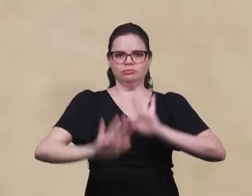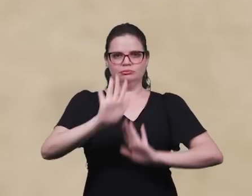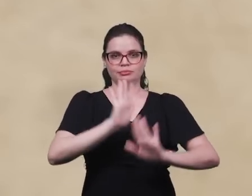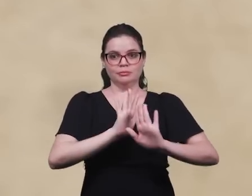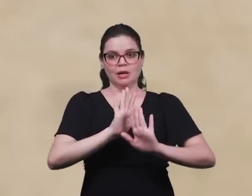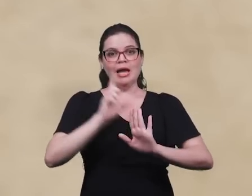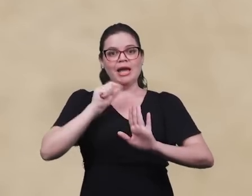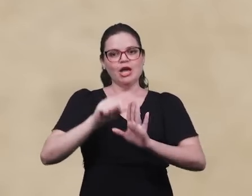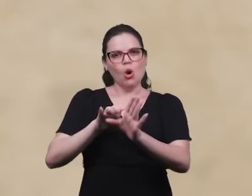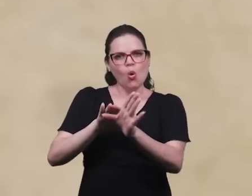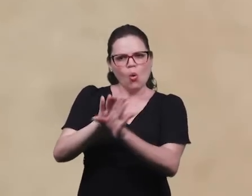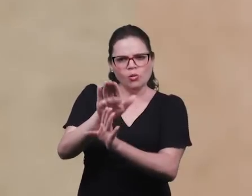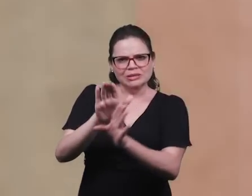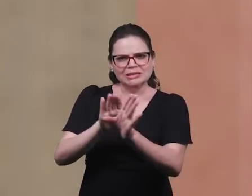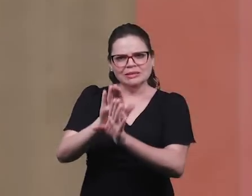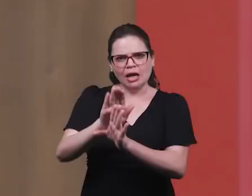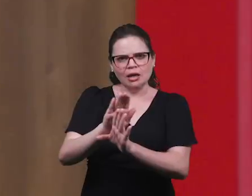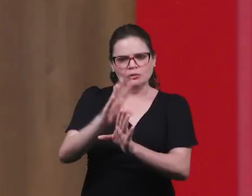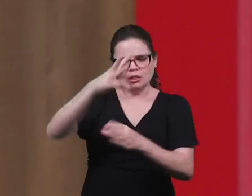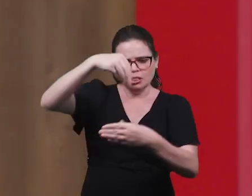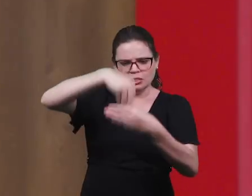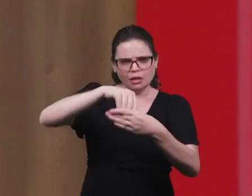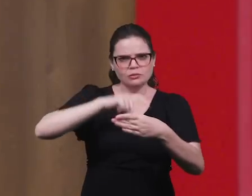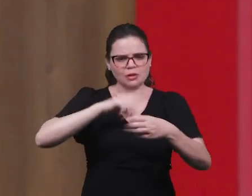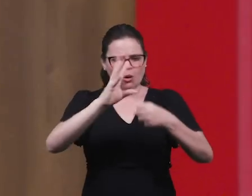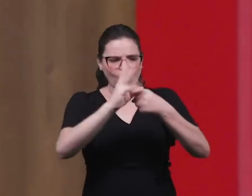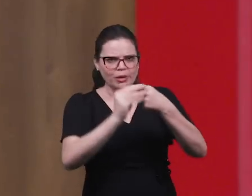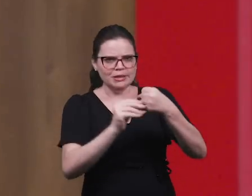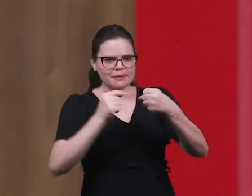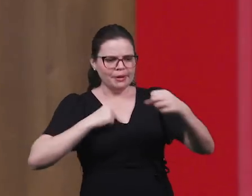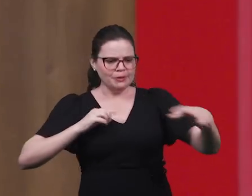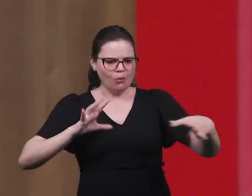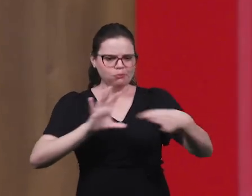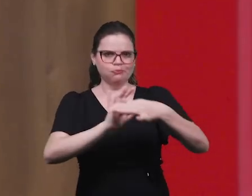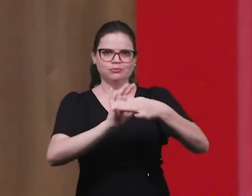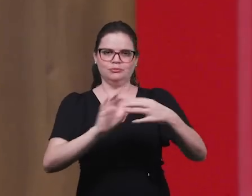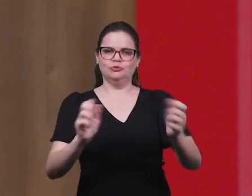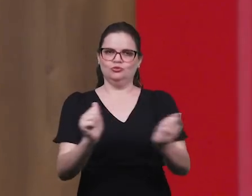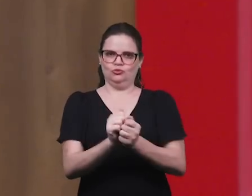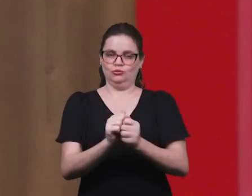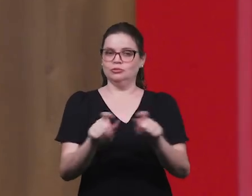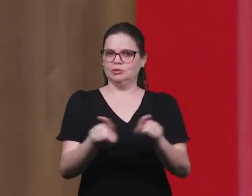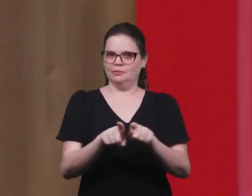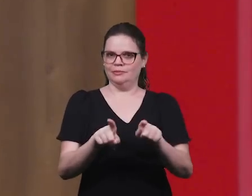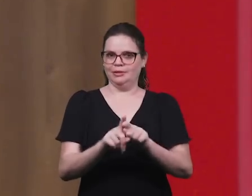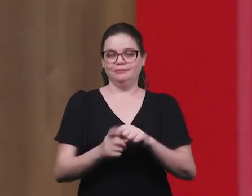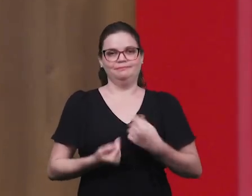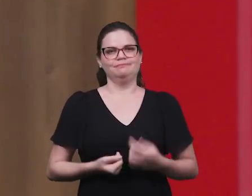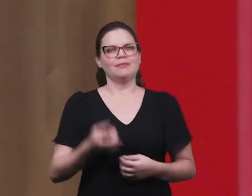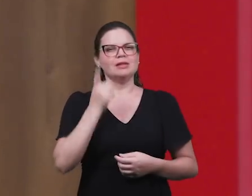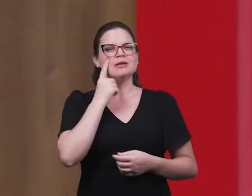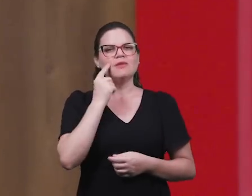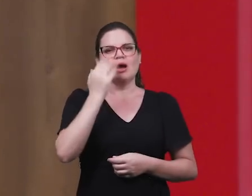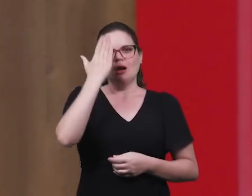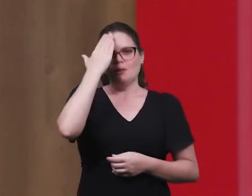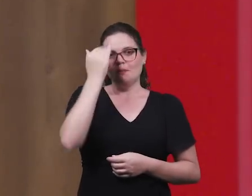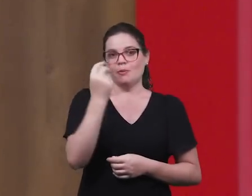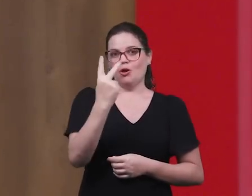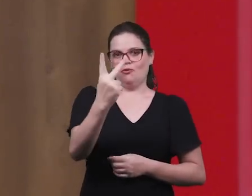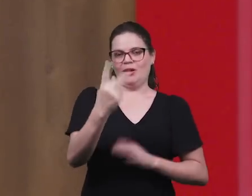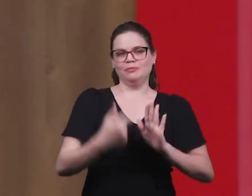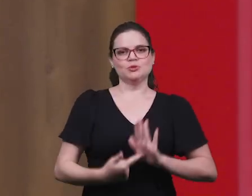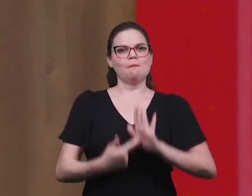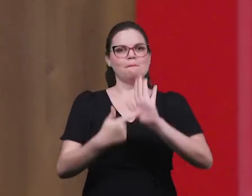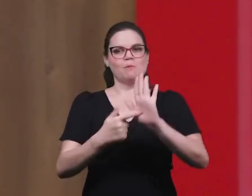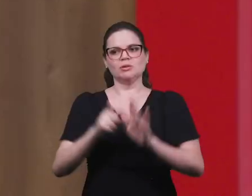Então você vê aqui que o Espírito Santo, ele como que personificou a sabedoria. É como se a